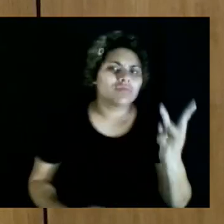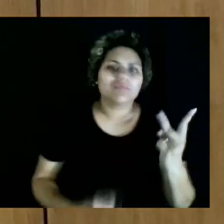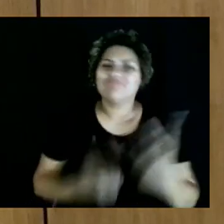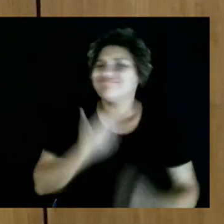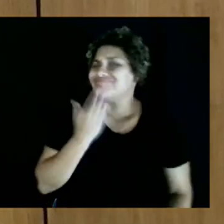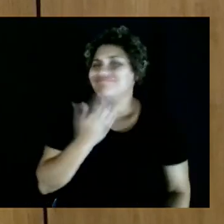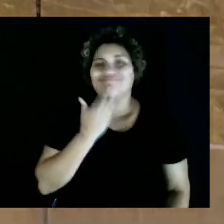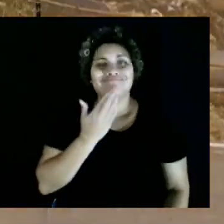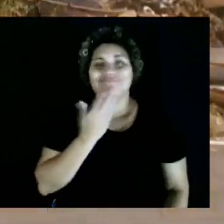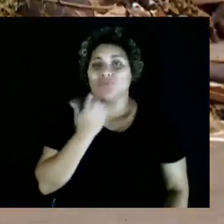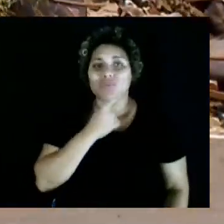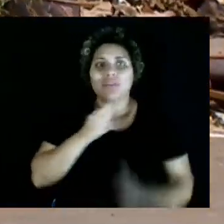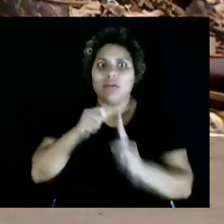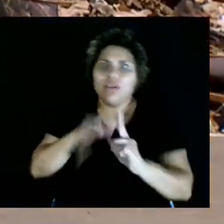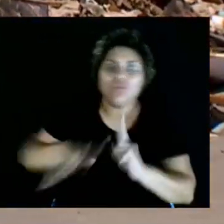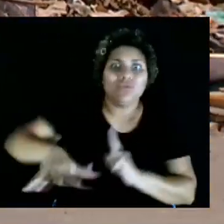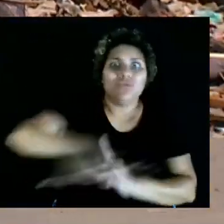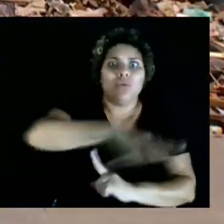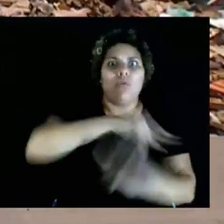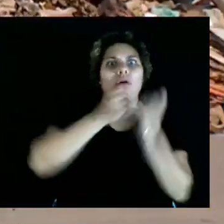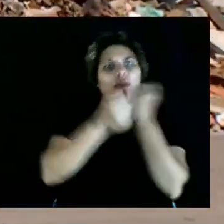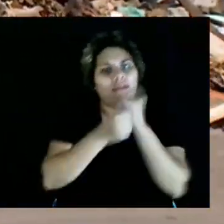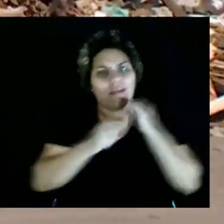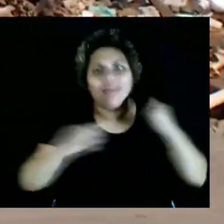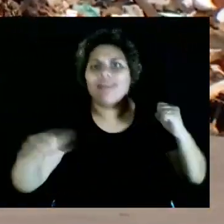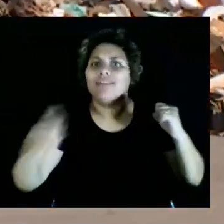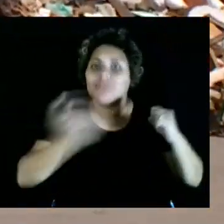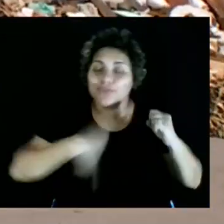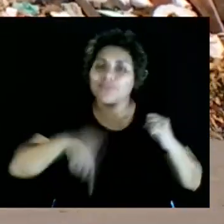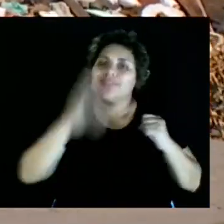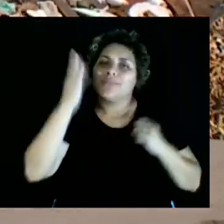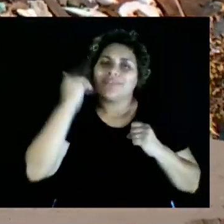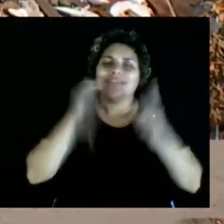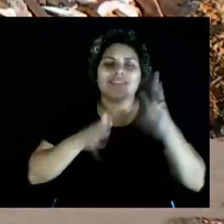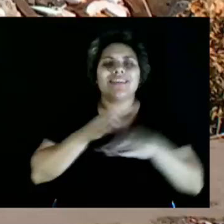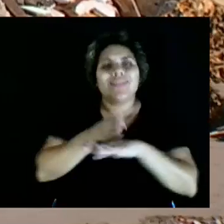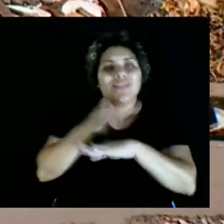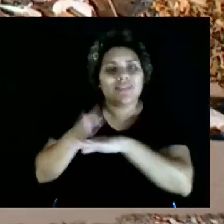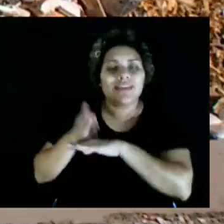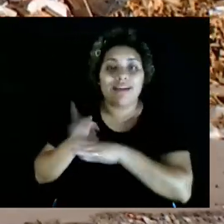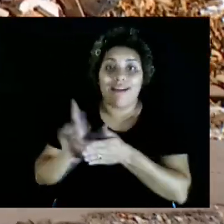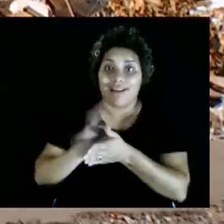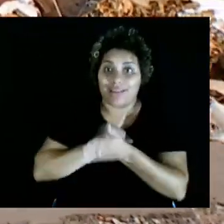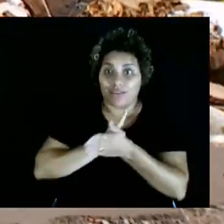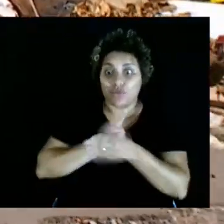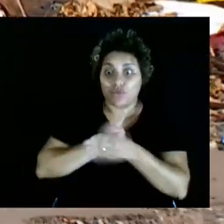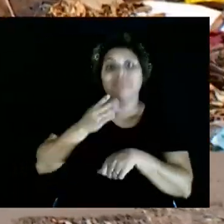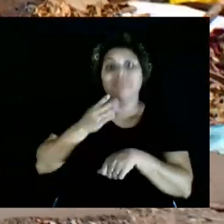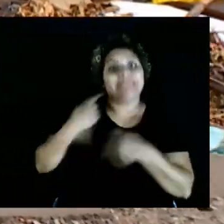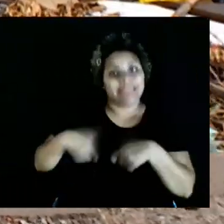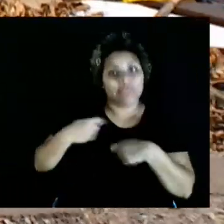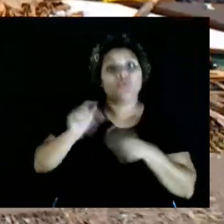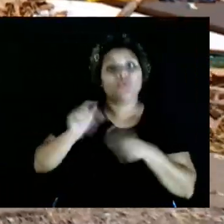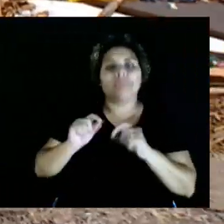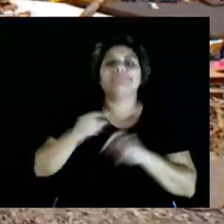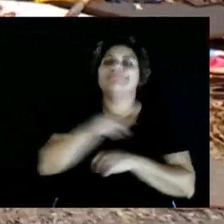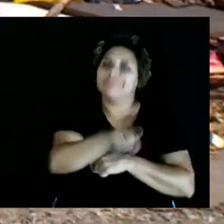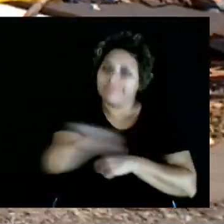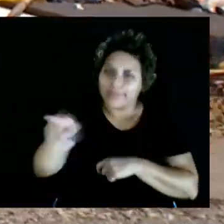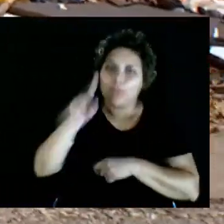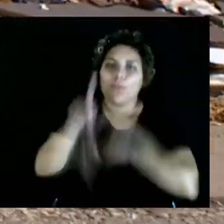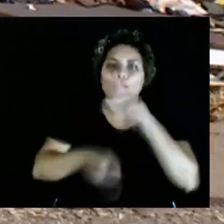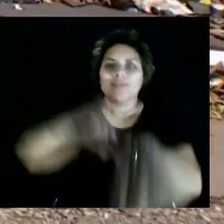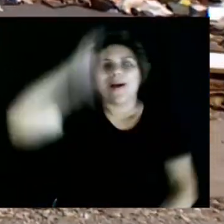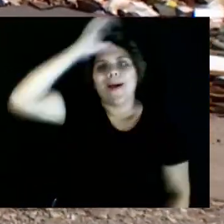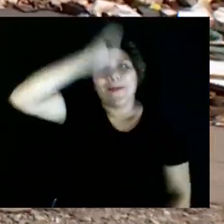região tão grande que muitas vezes, como a gente também precisa passar num processo de reeducação da população, se tiver uma distância muito